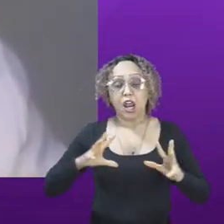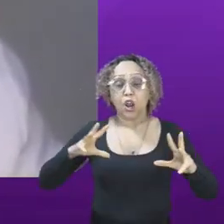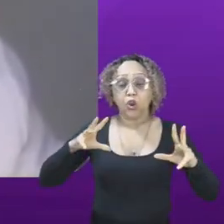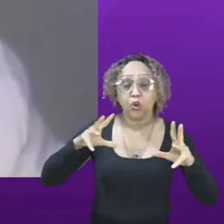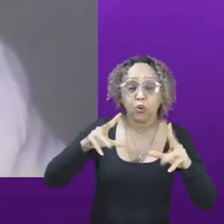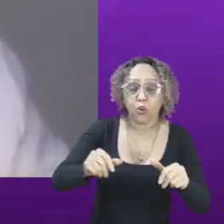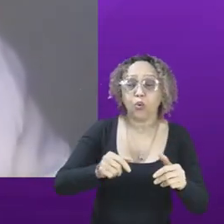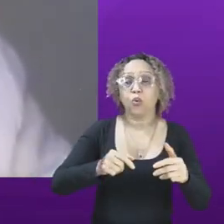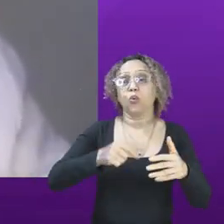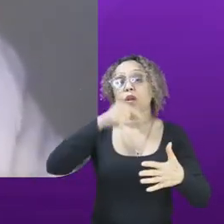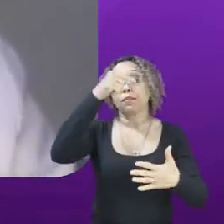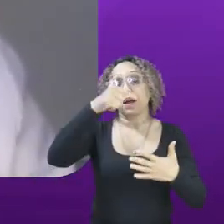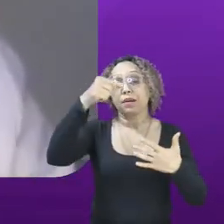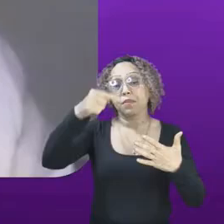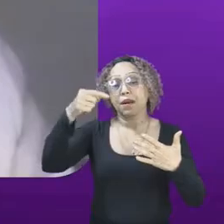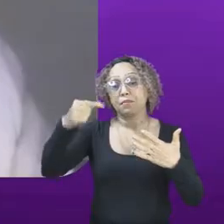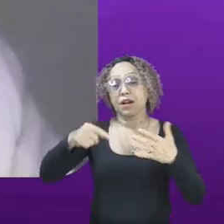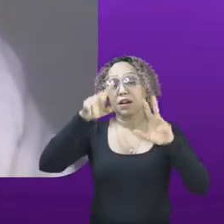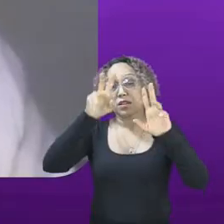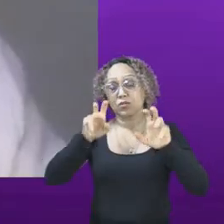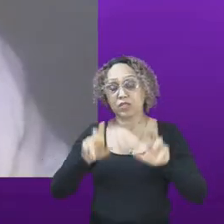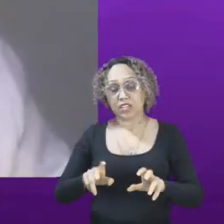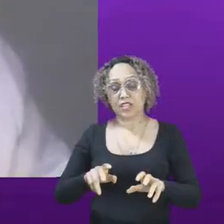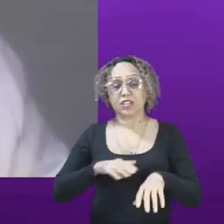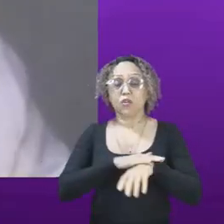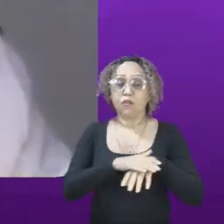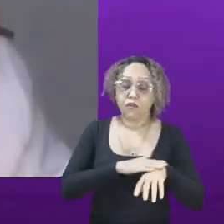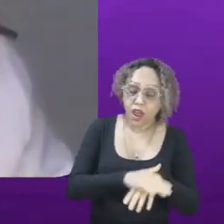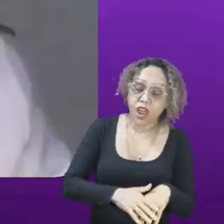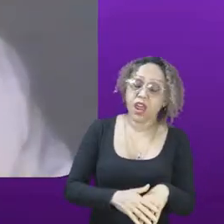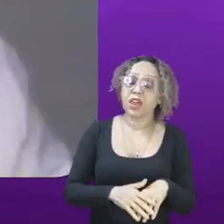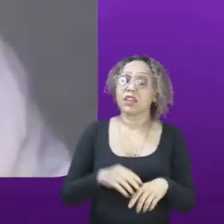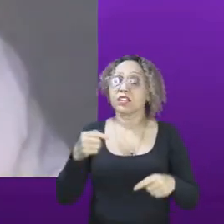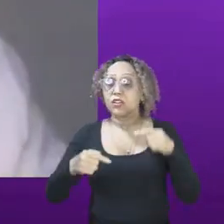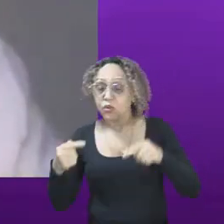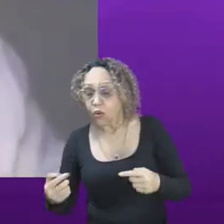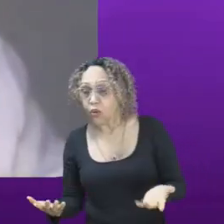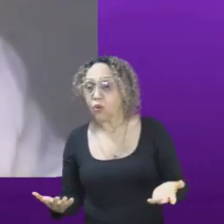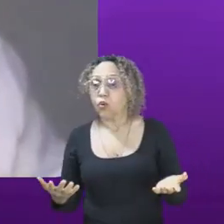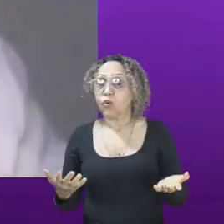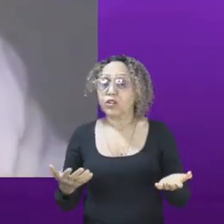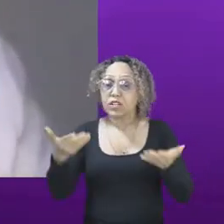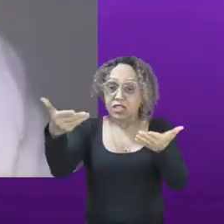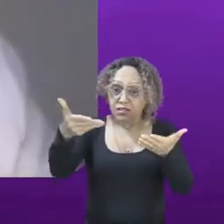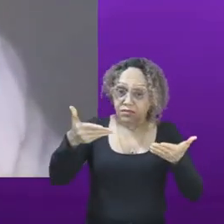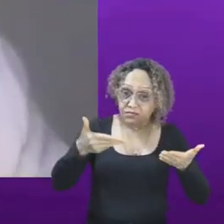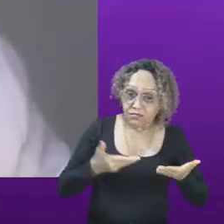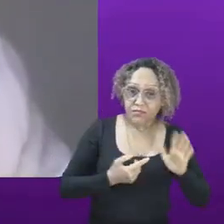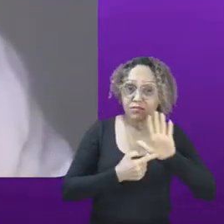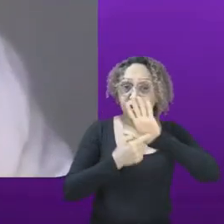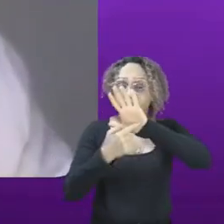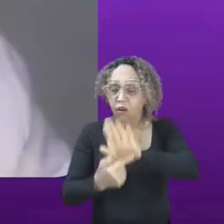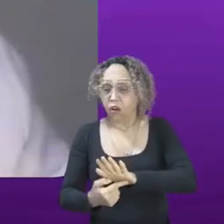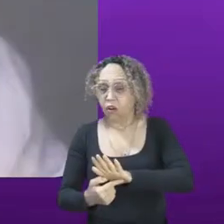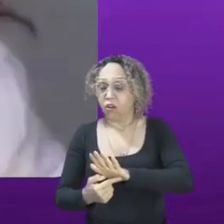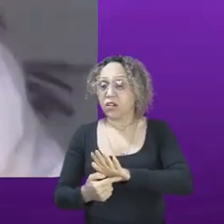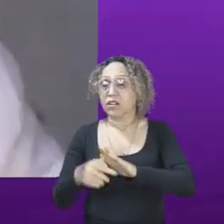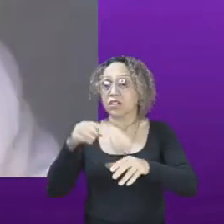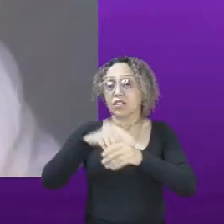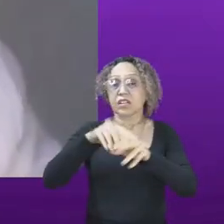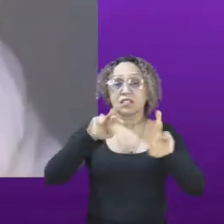gente discute, que a gente debate, que a gente traz para a cena, que a gente leva para as reuniões